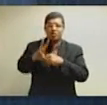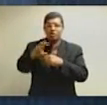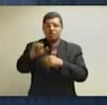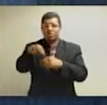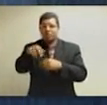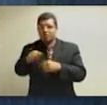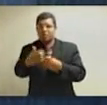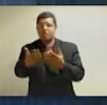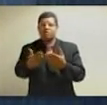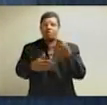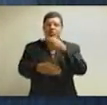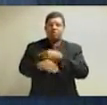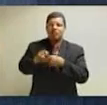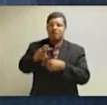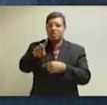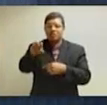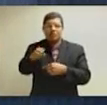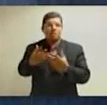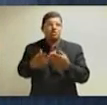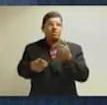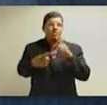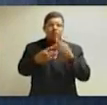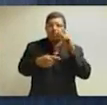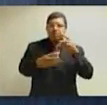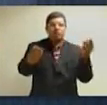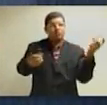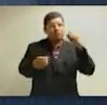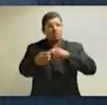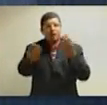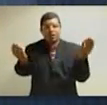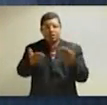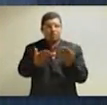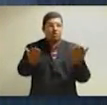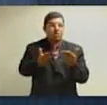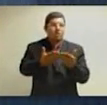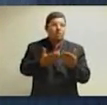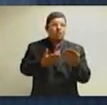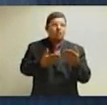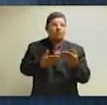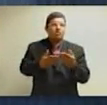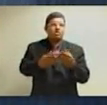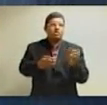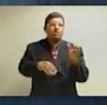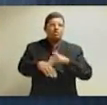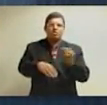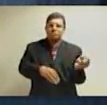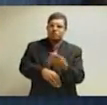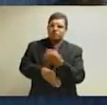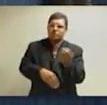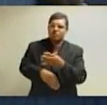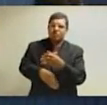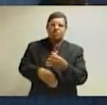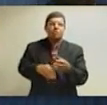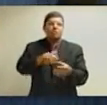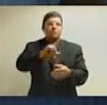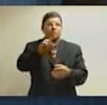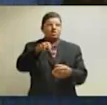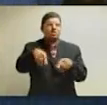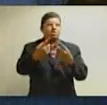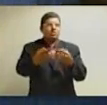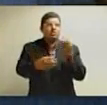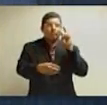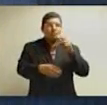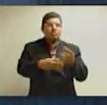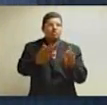Viana, a Isis, que eu vi chegar agora há pouco. Esses aqui eram mais novos, né? O Gesanias, mas